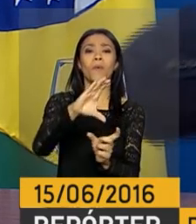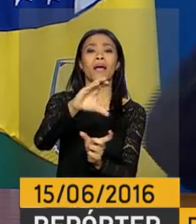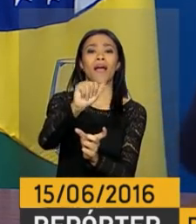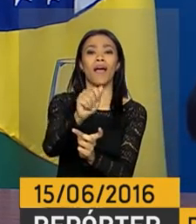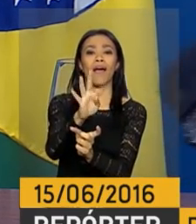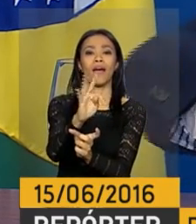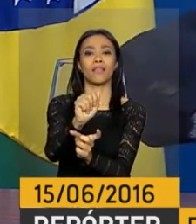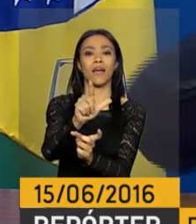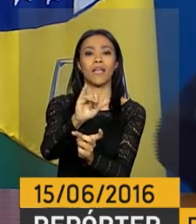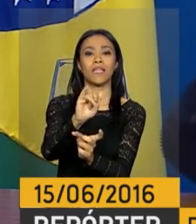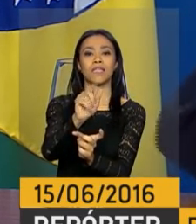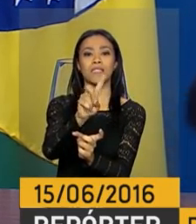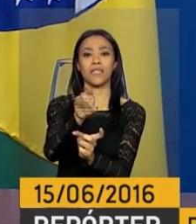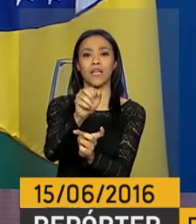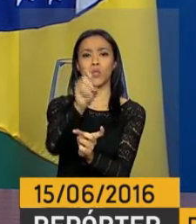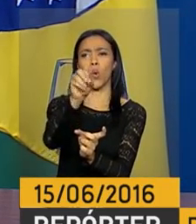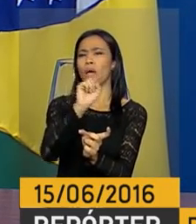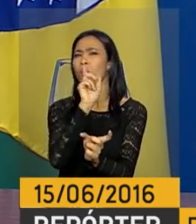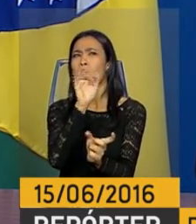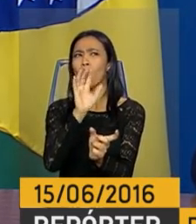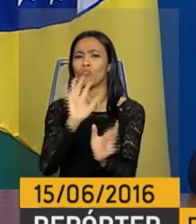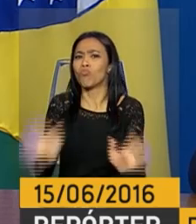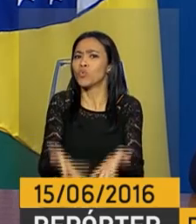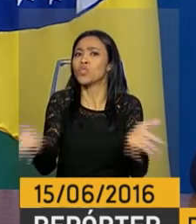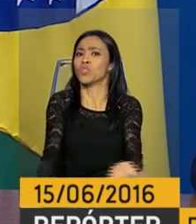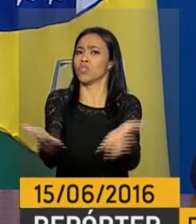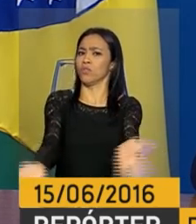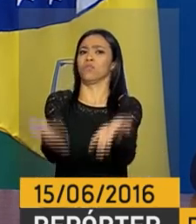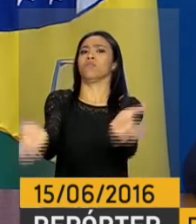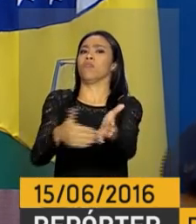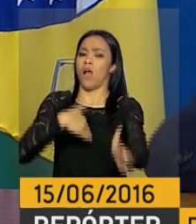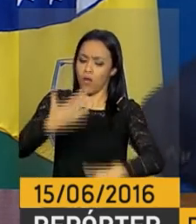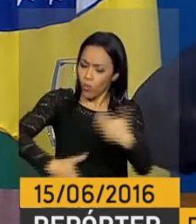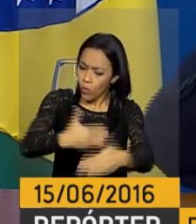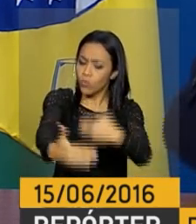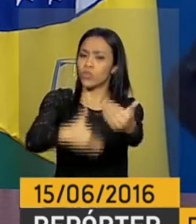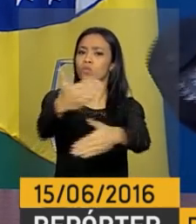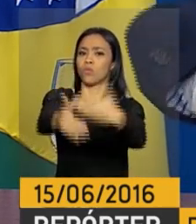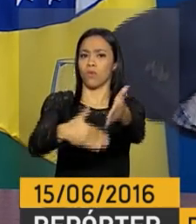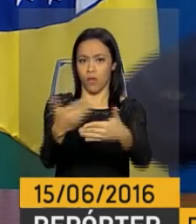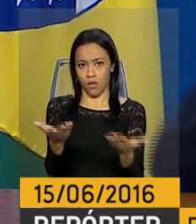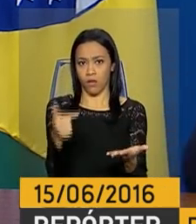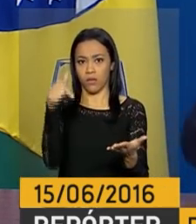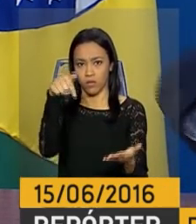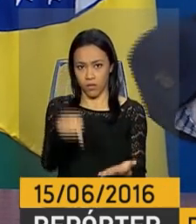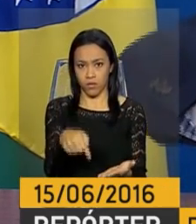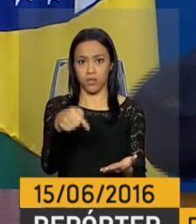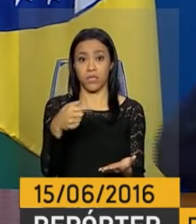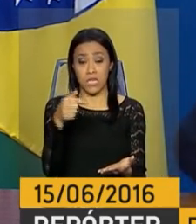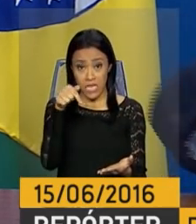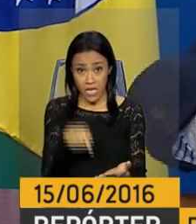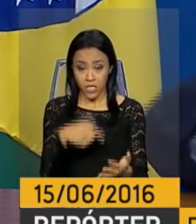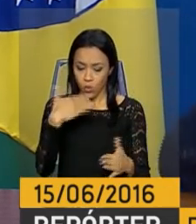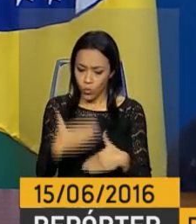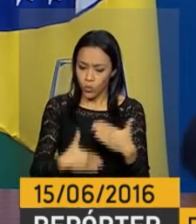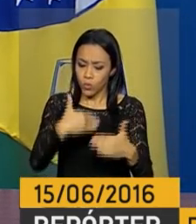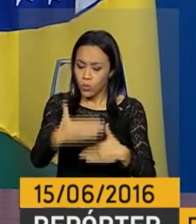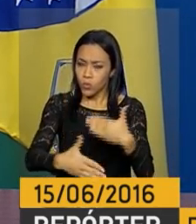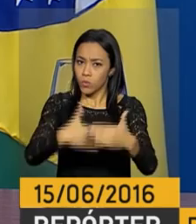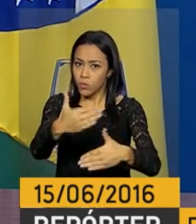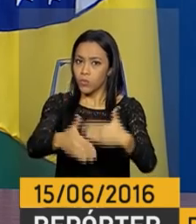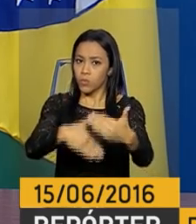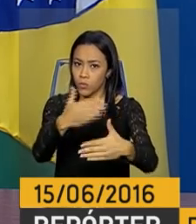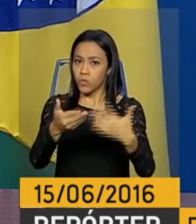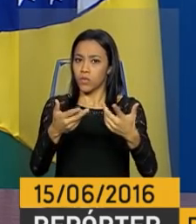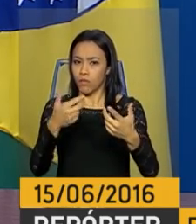motivador importante agora pra continuidade do processo e cada vez mais que esse processo continue